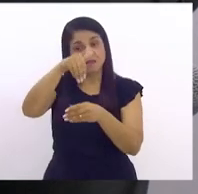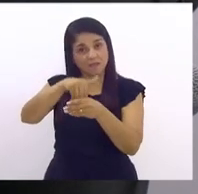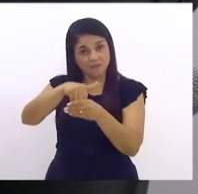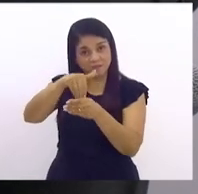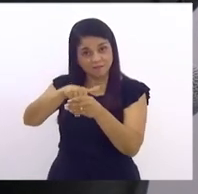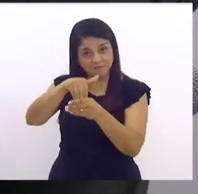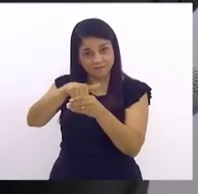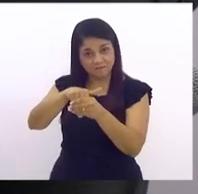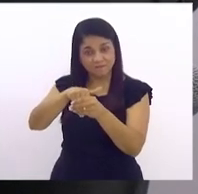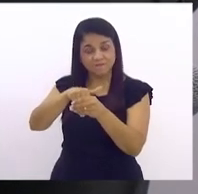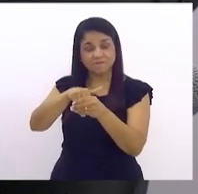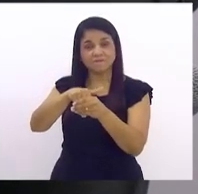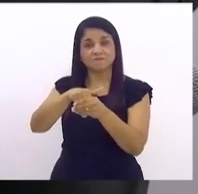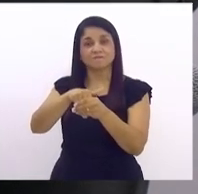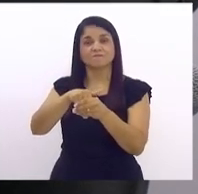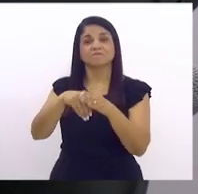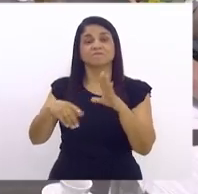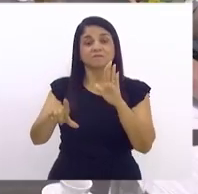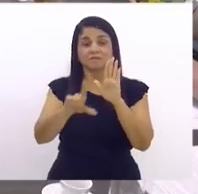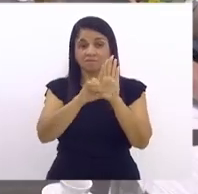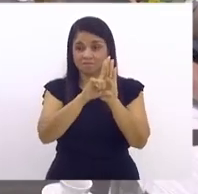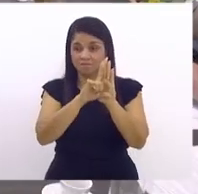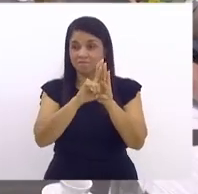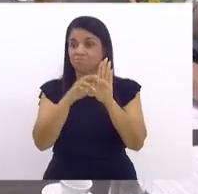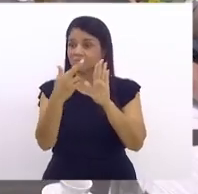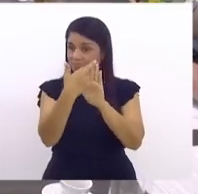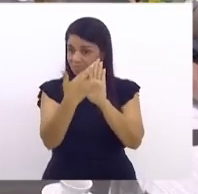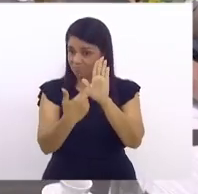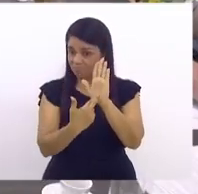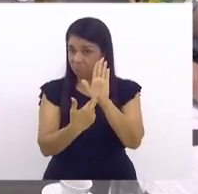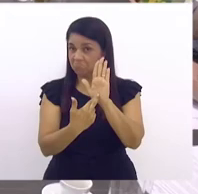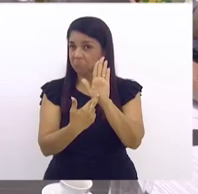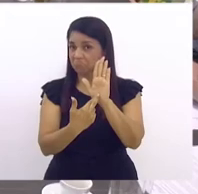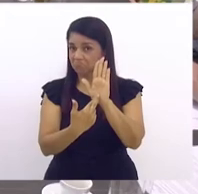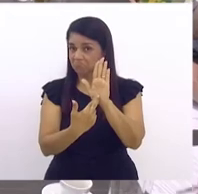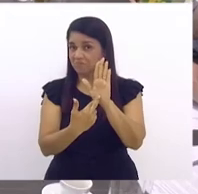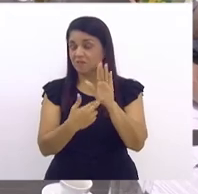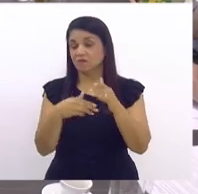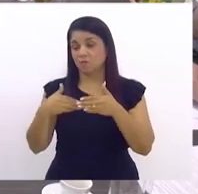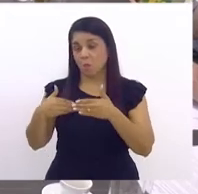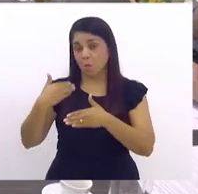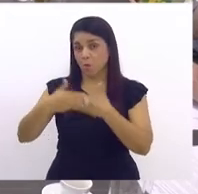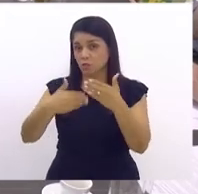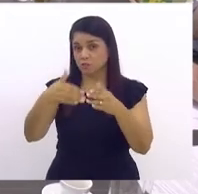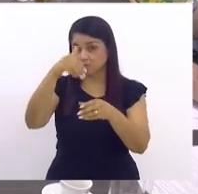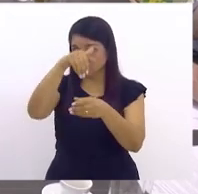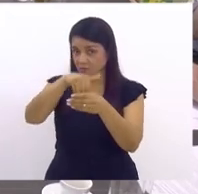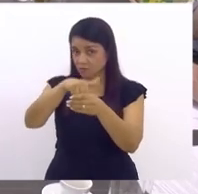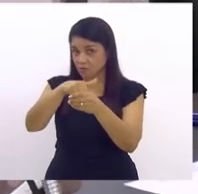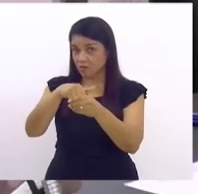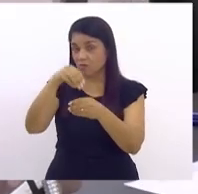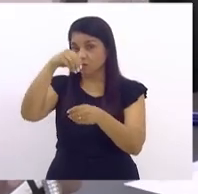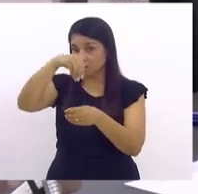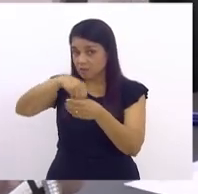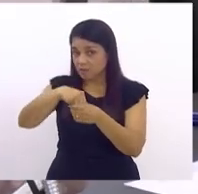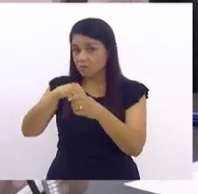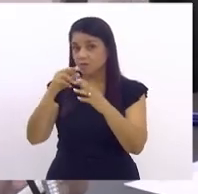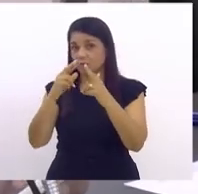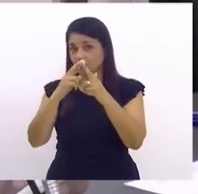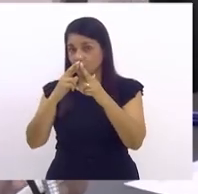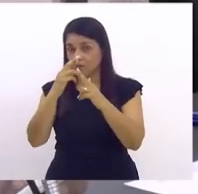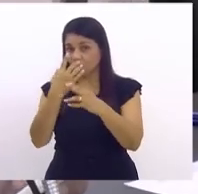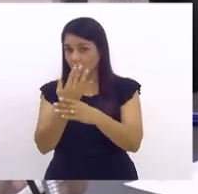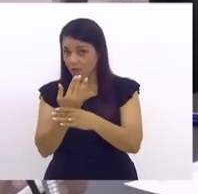direta realizada nos termos dessa lei. A gente acabou de ter um processo eleitoral na UERJ. Dizem que o